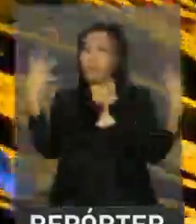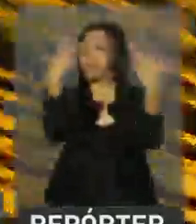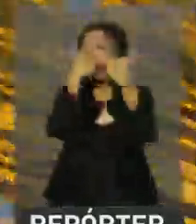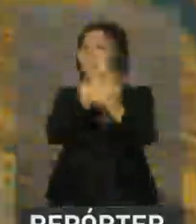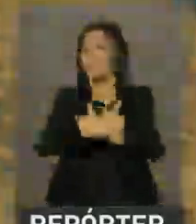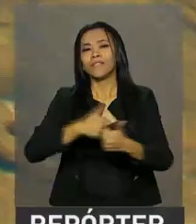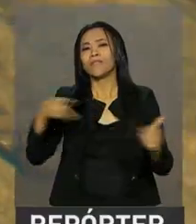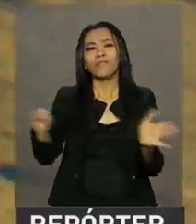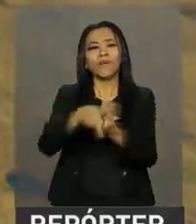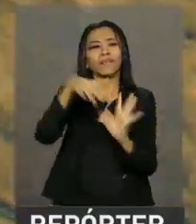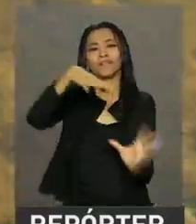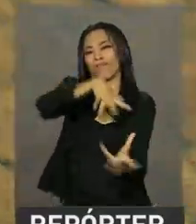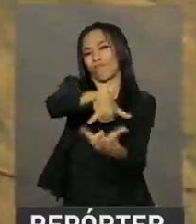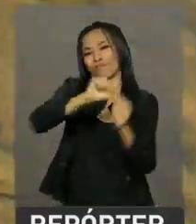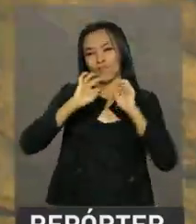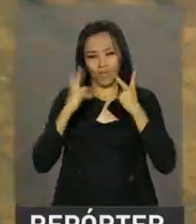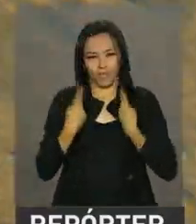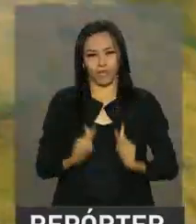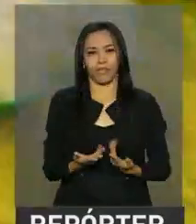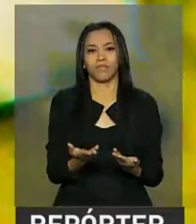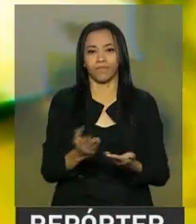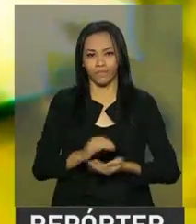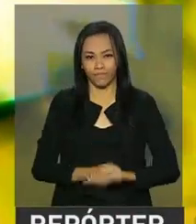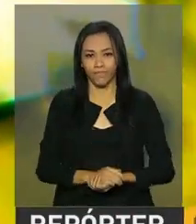patrimônio mundial da